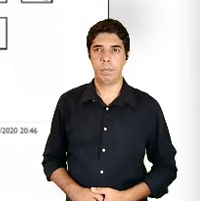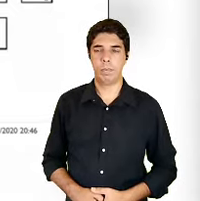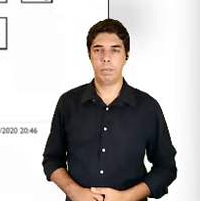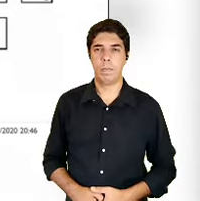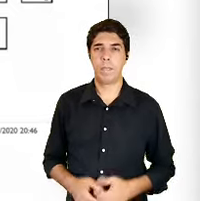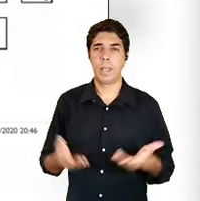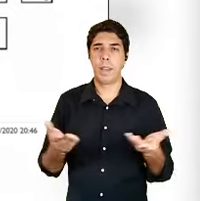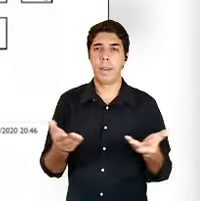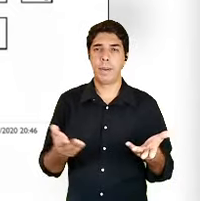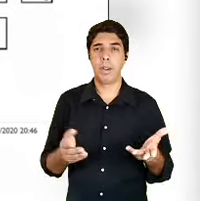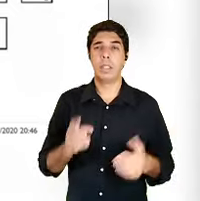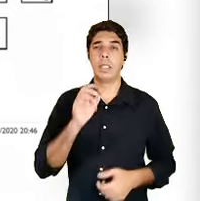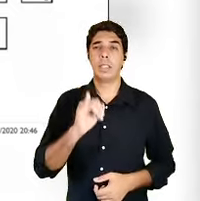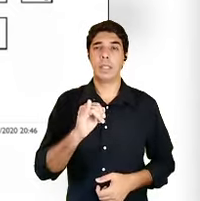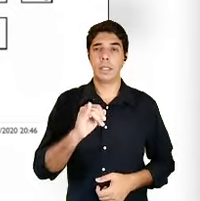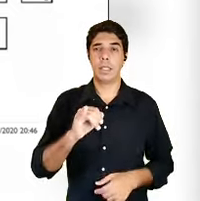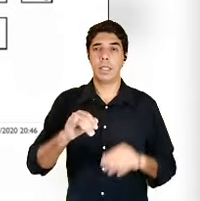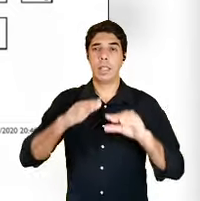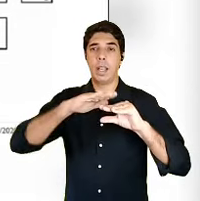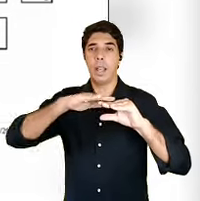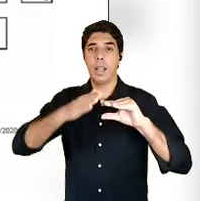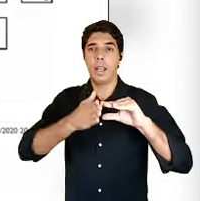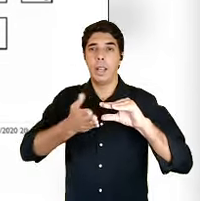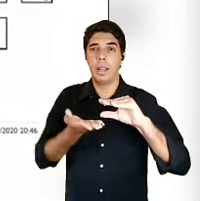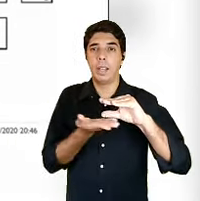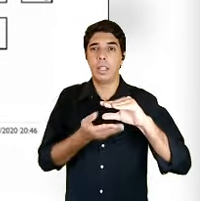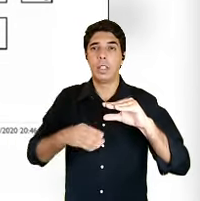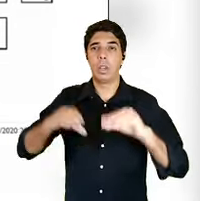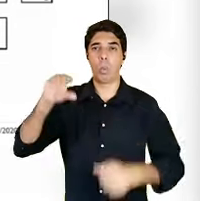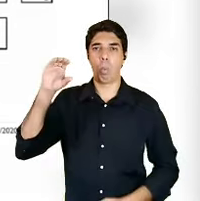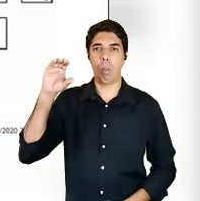pessoal, sobre representação de arestas ocultas. O que significa isso?